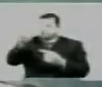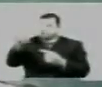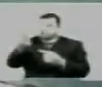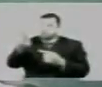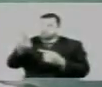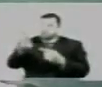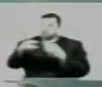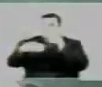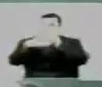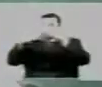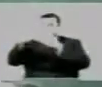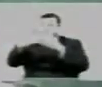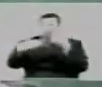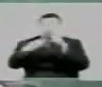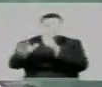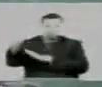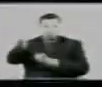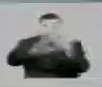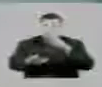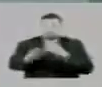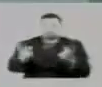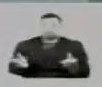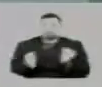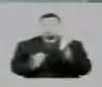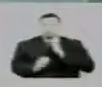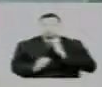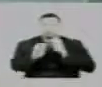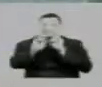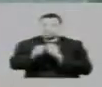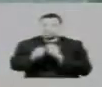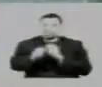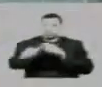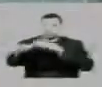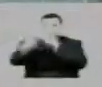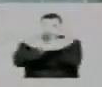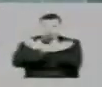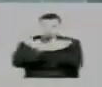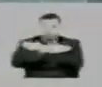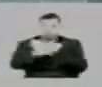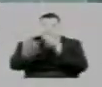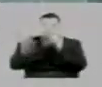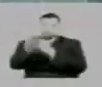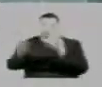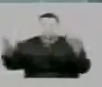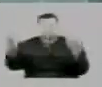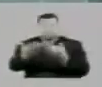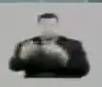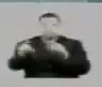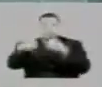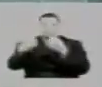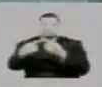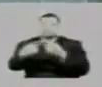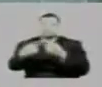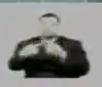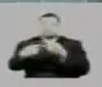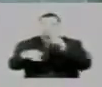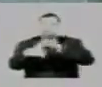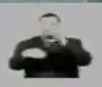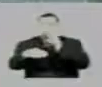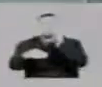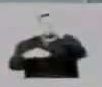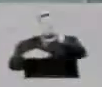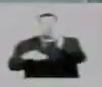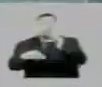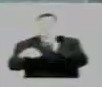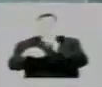de reais numa obra inviável economicamente pode gerar emprego e arrecadar imposto agora, mas vai custar muito mais